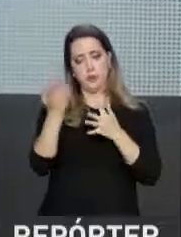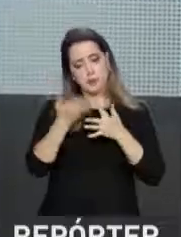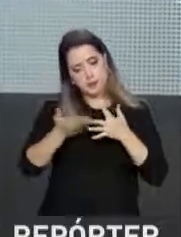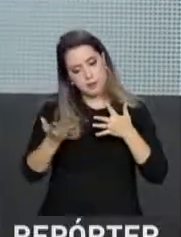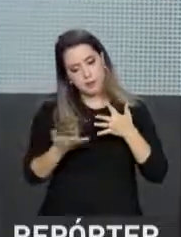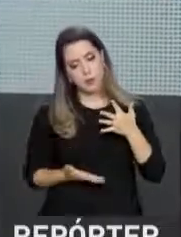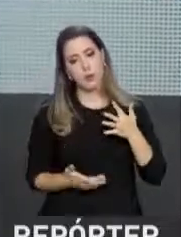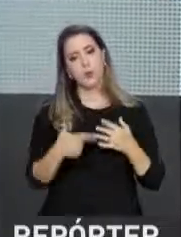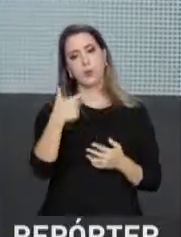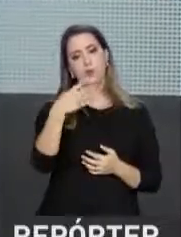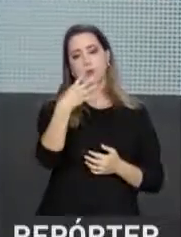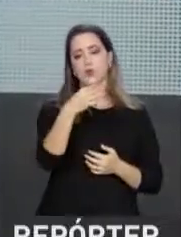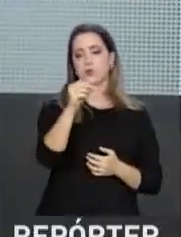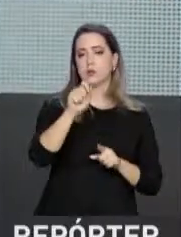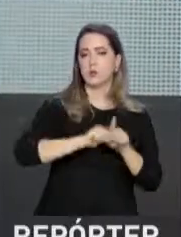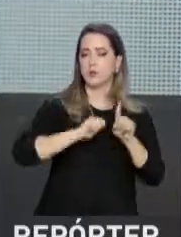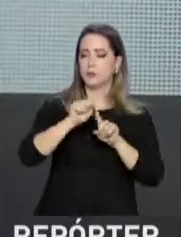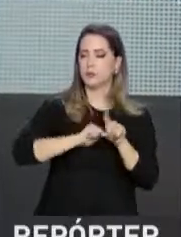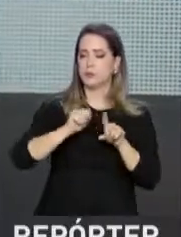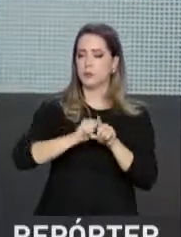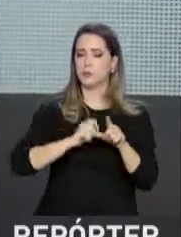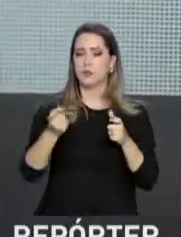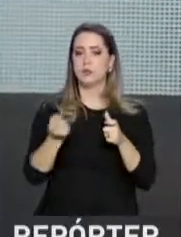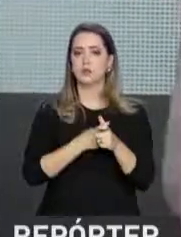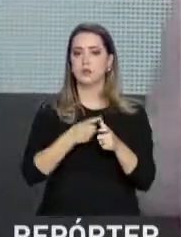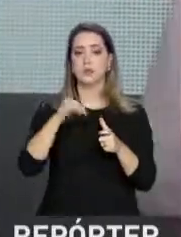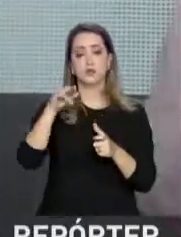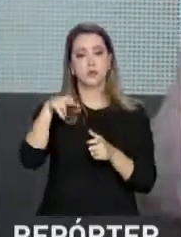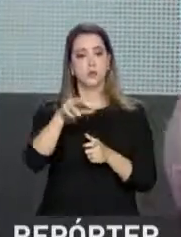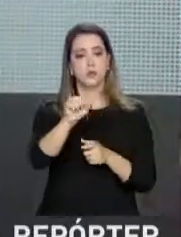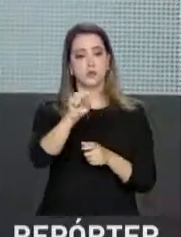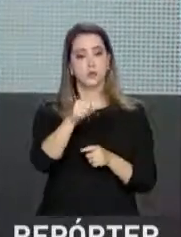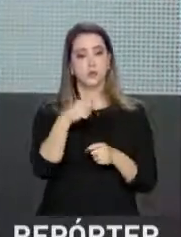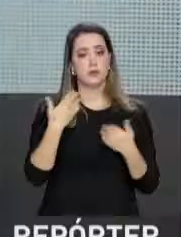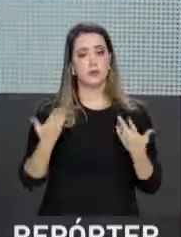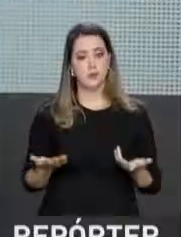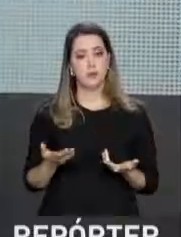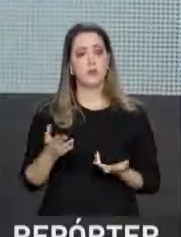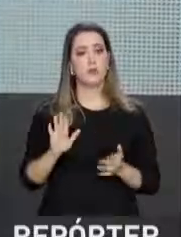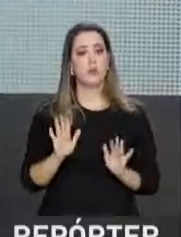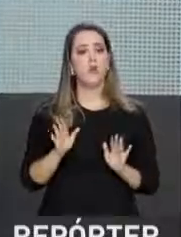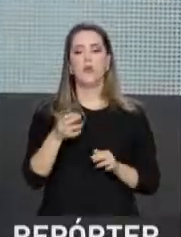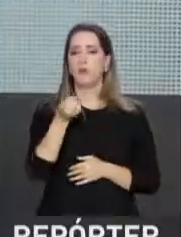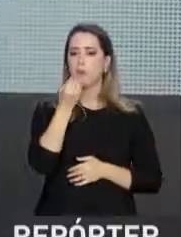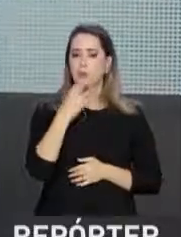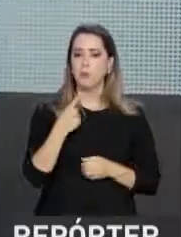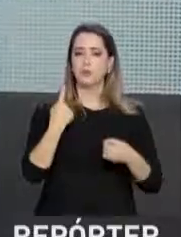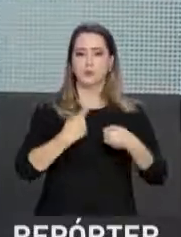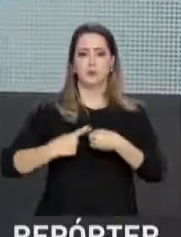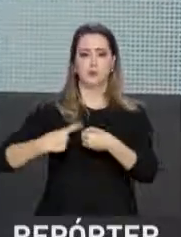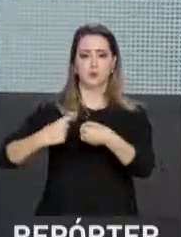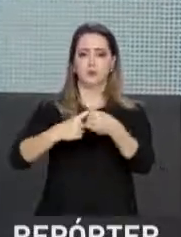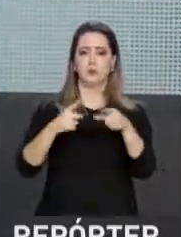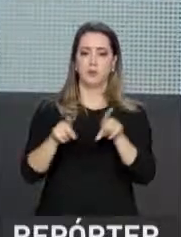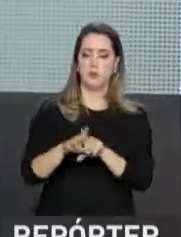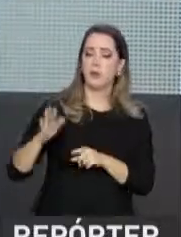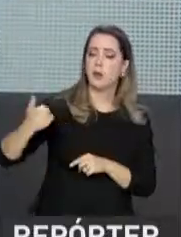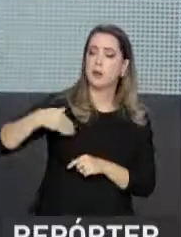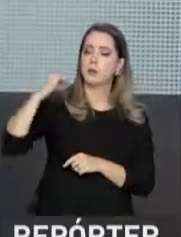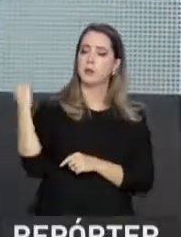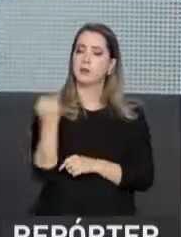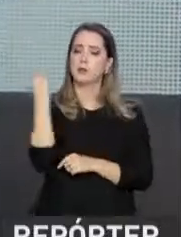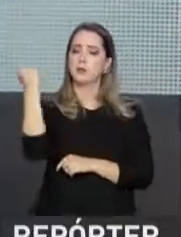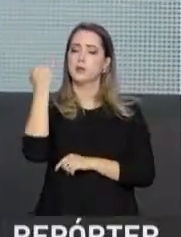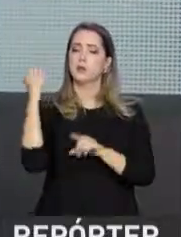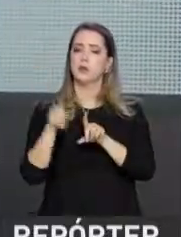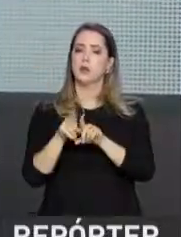240 meses o técnico previdenciário é claro que isso foi útil para os municípios mais útil foi